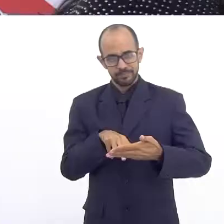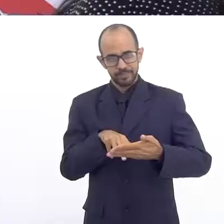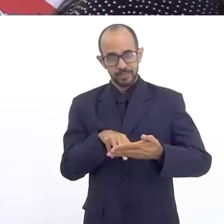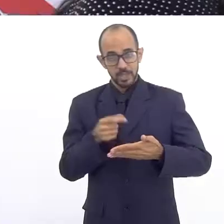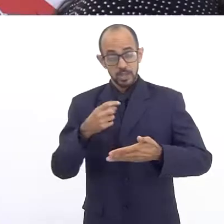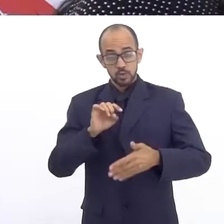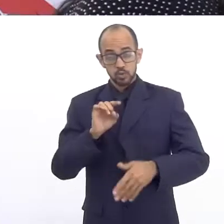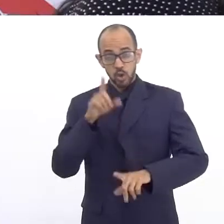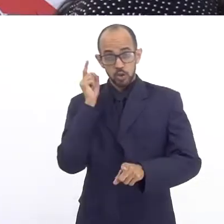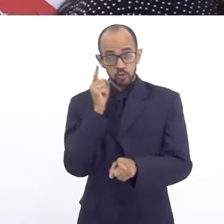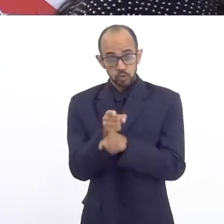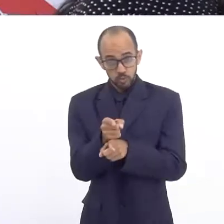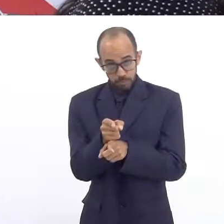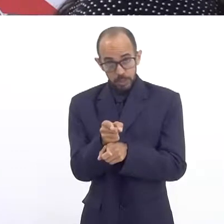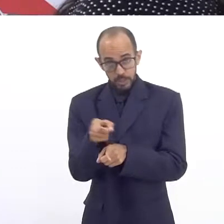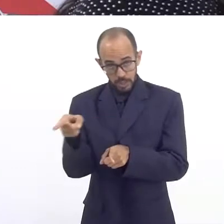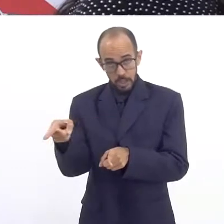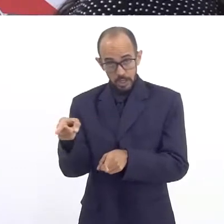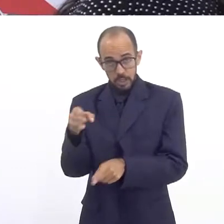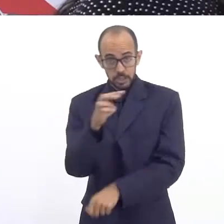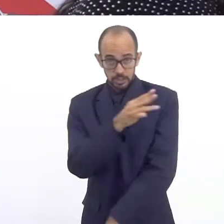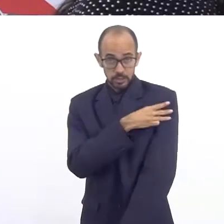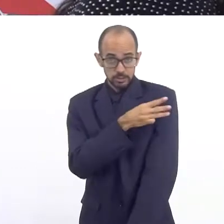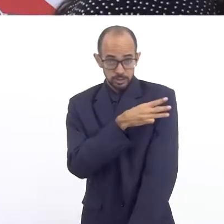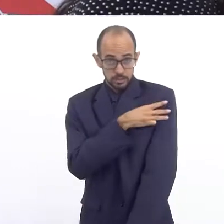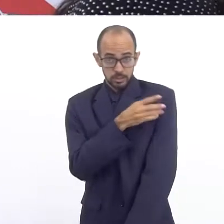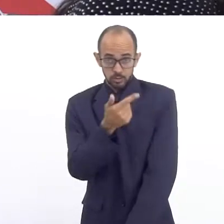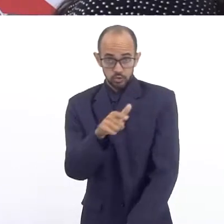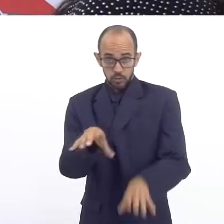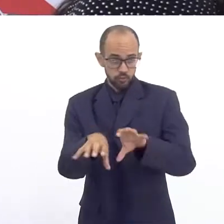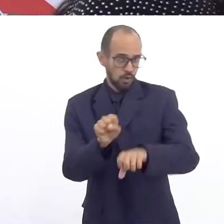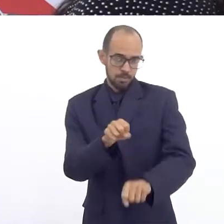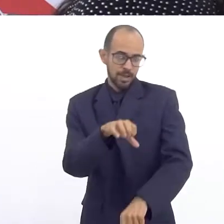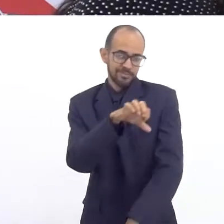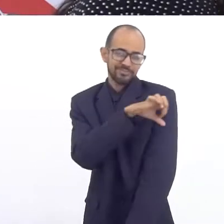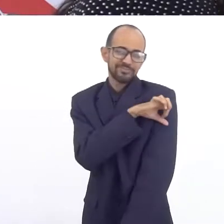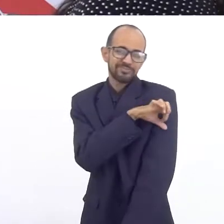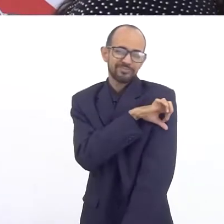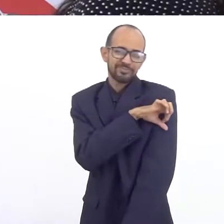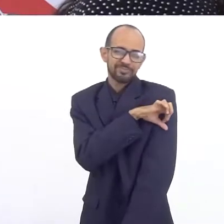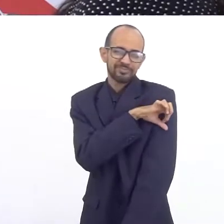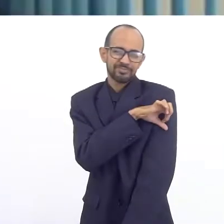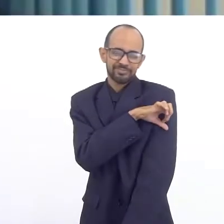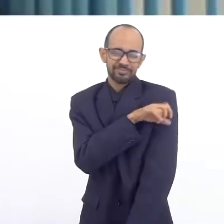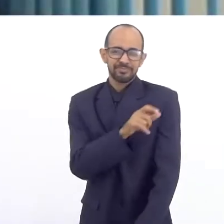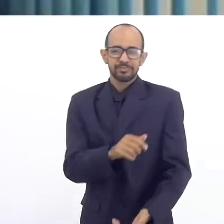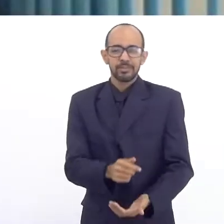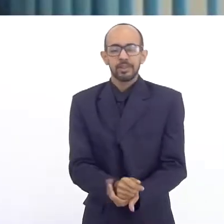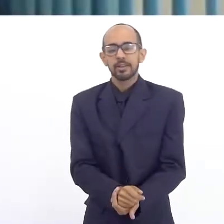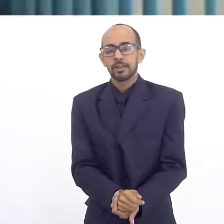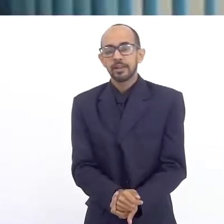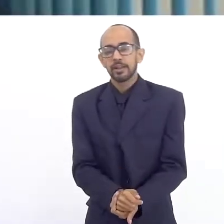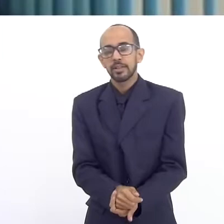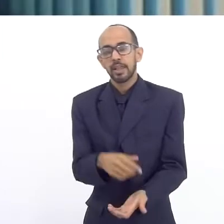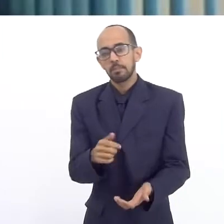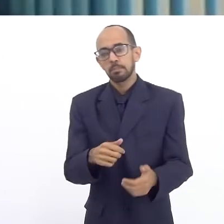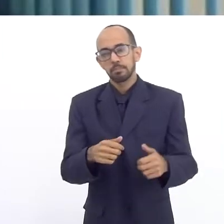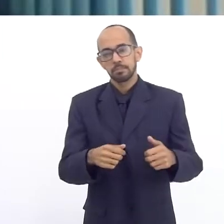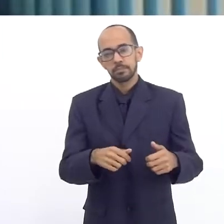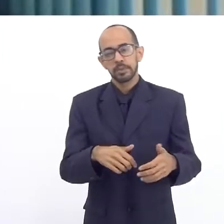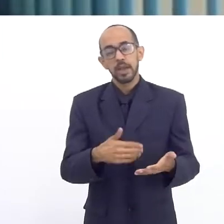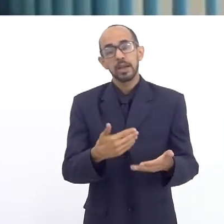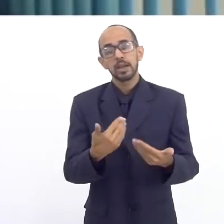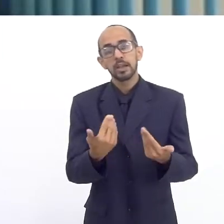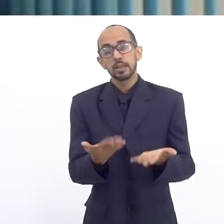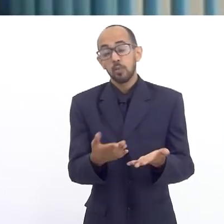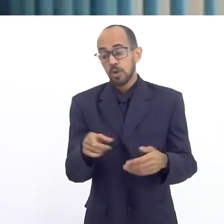tanto, que eu só descobri que ele nem tinha o primário completo, né, o que a gente chama hoje de ensino fundamental,